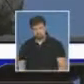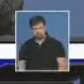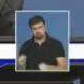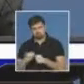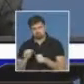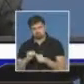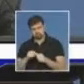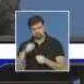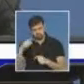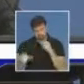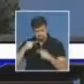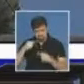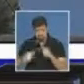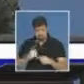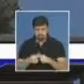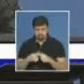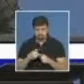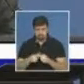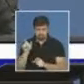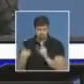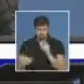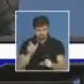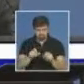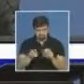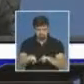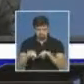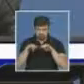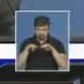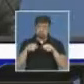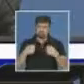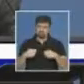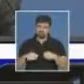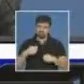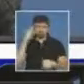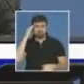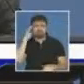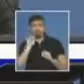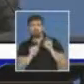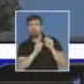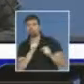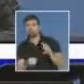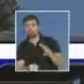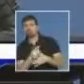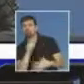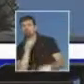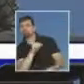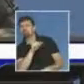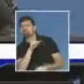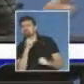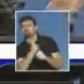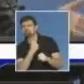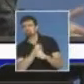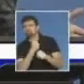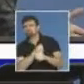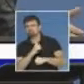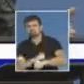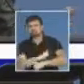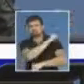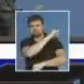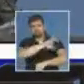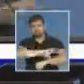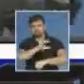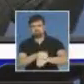fomentar um debate porque eu acho que a população de Campinas tem o direito de saber o que está acontecendo ali afinal de contas morrem